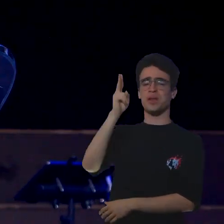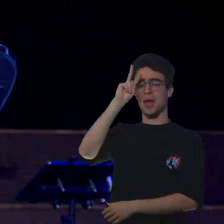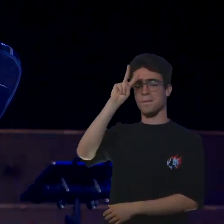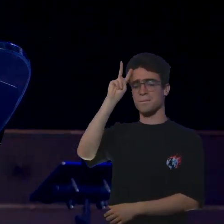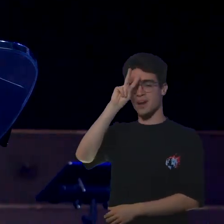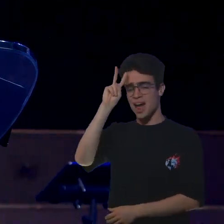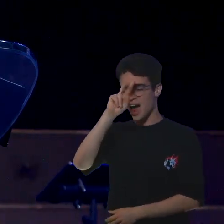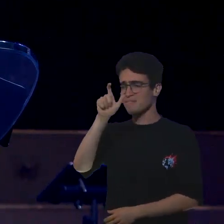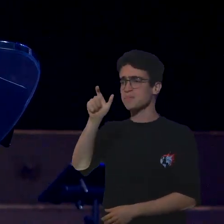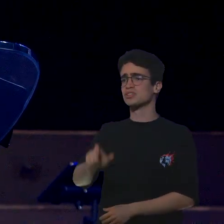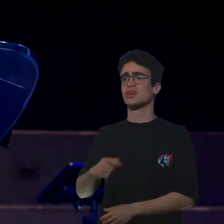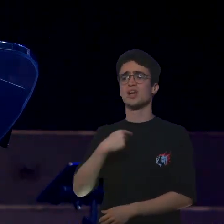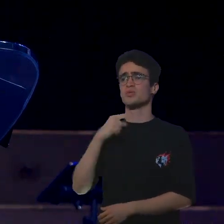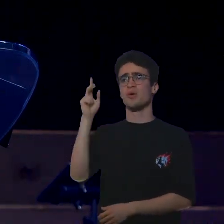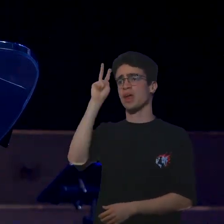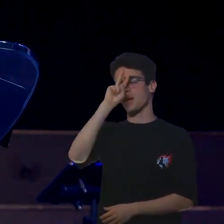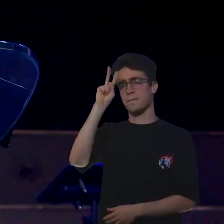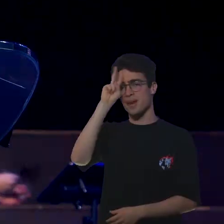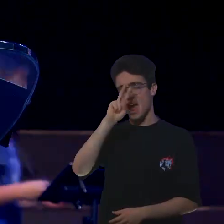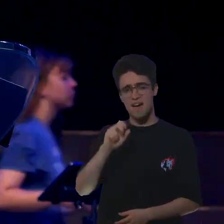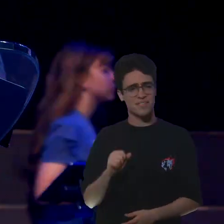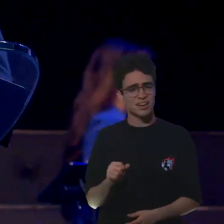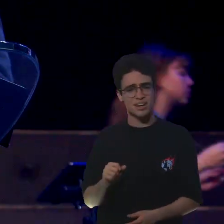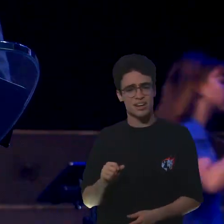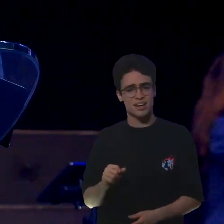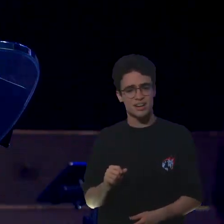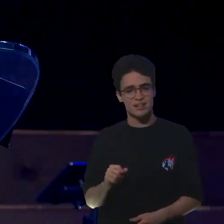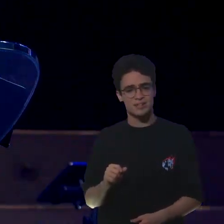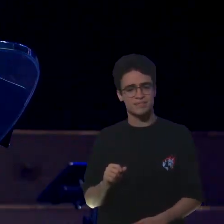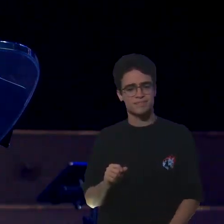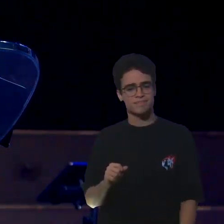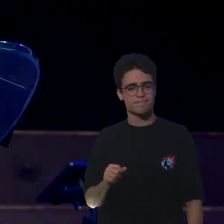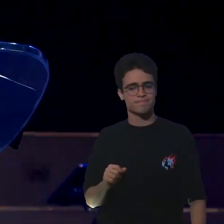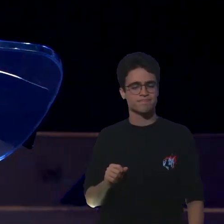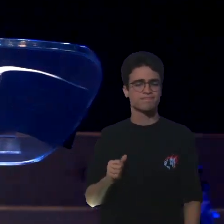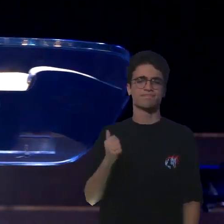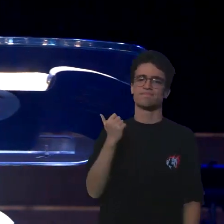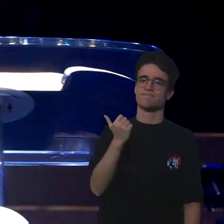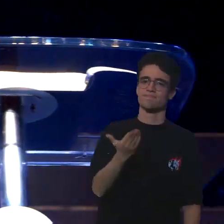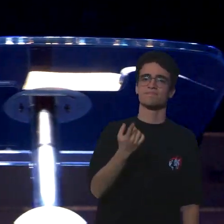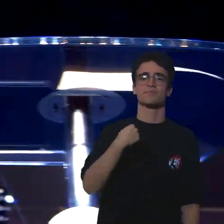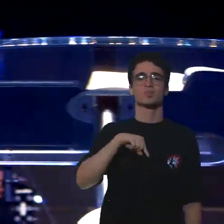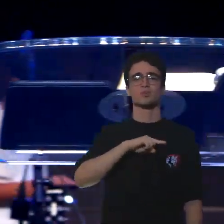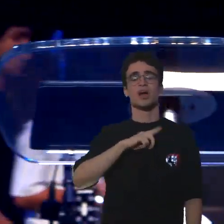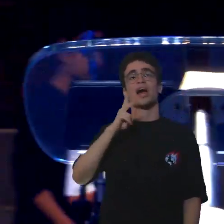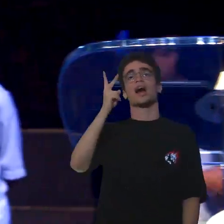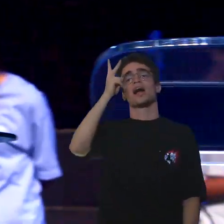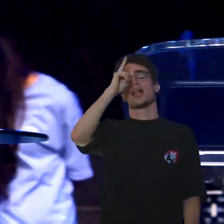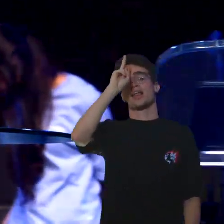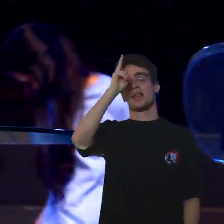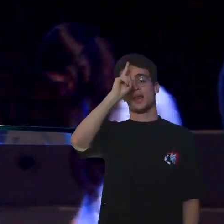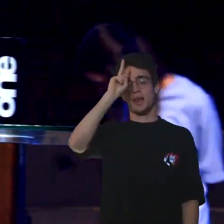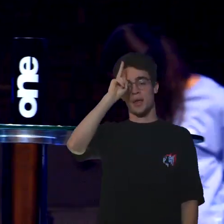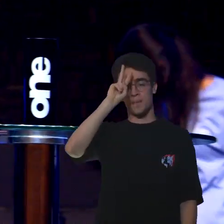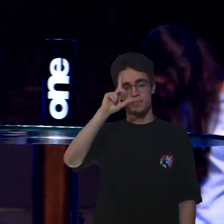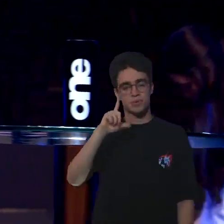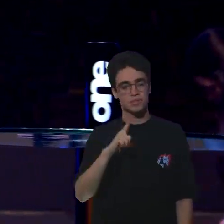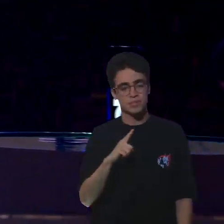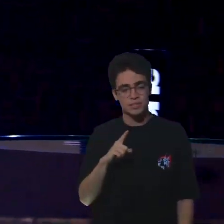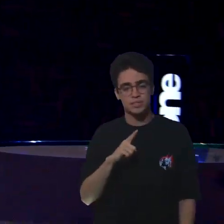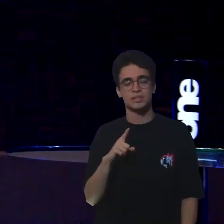lembrava mais dessa pessoa. A gente tem memórias de